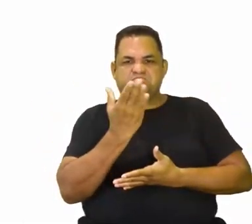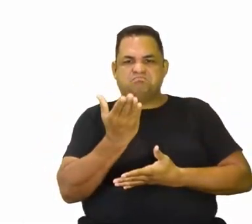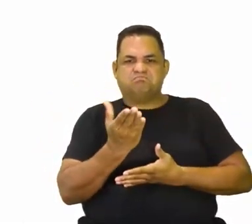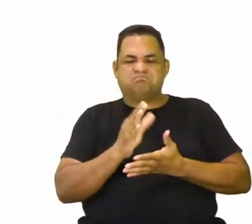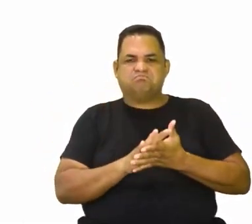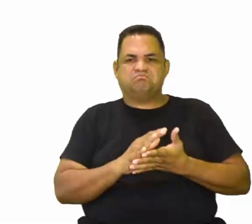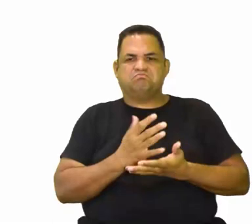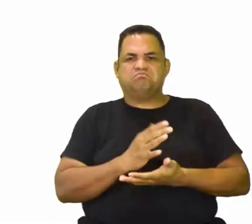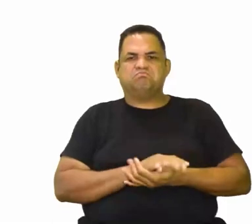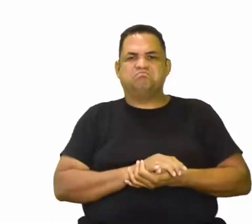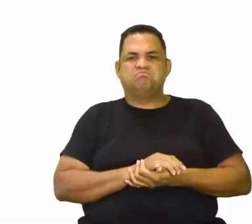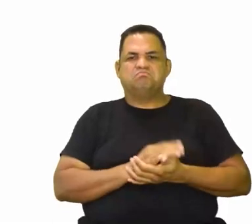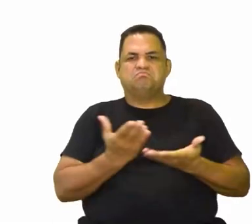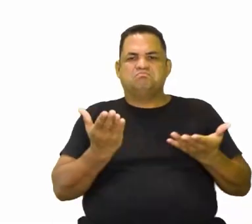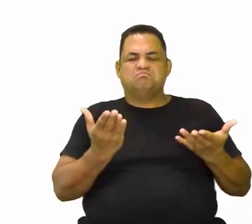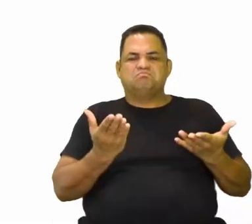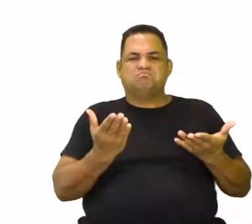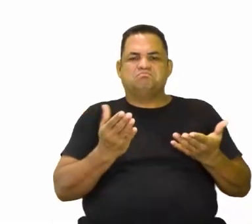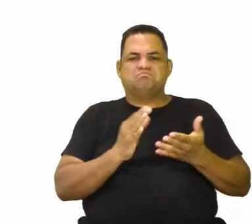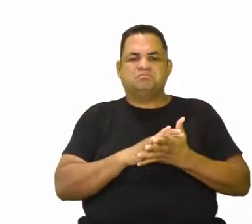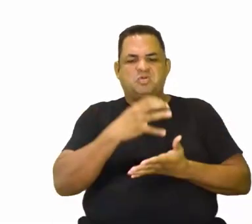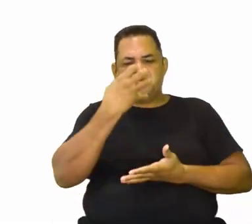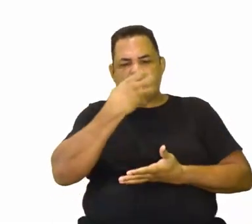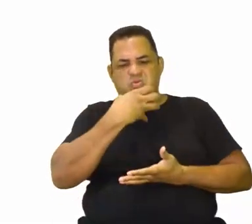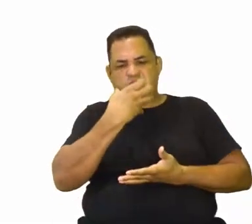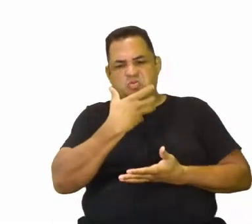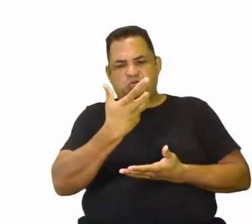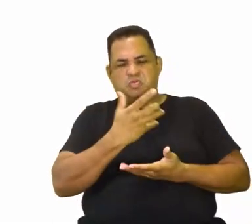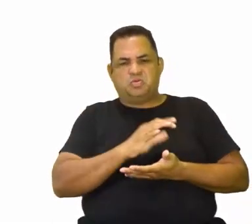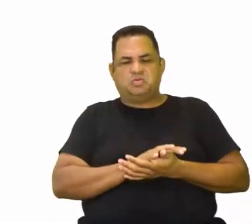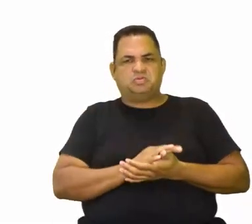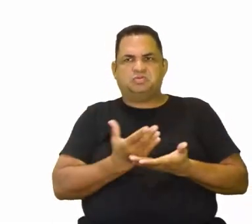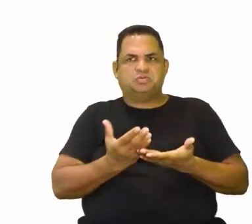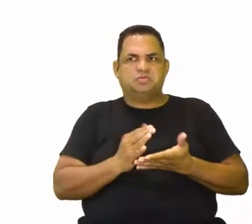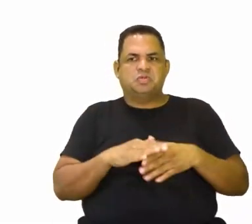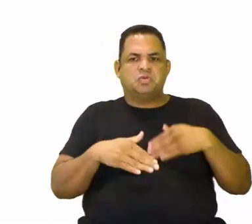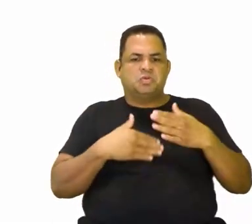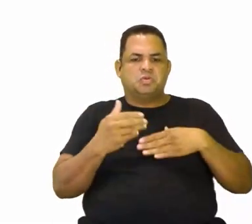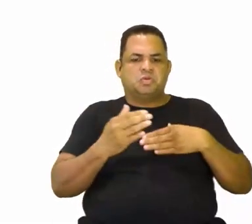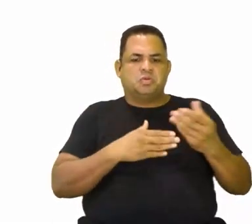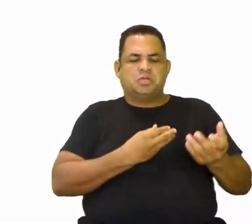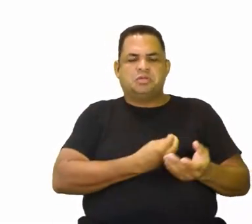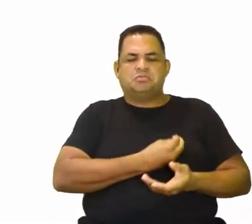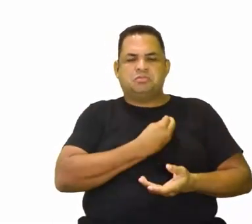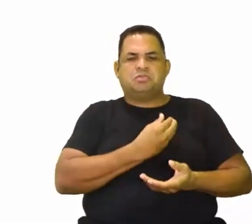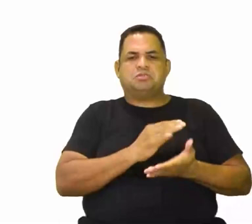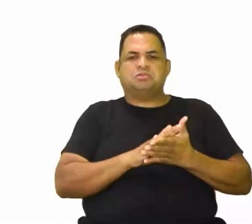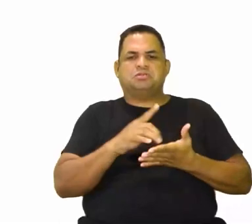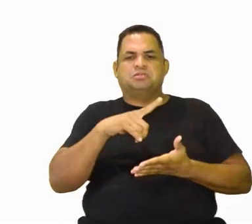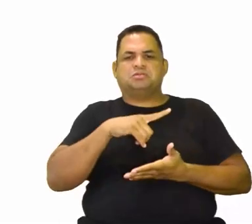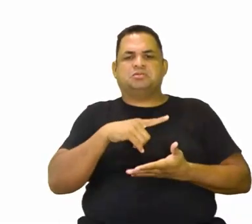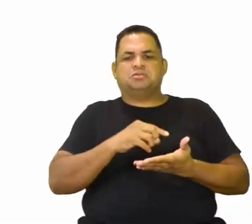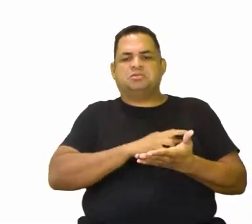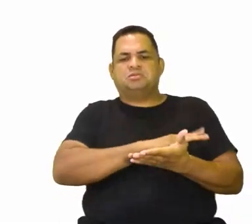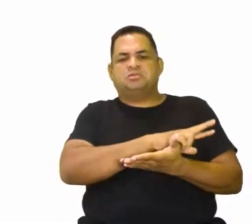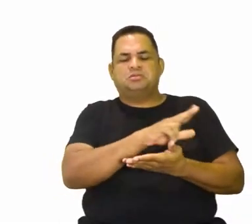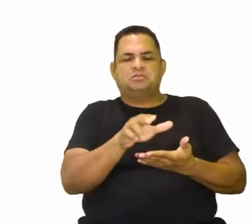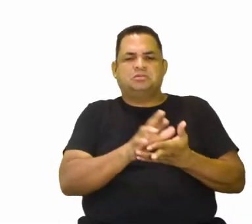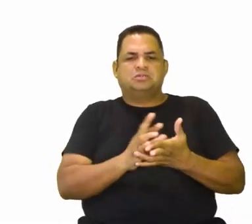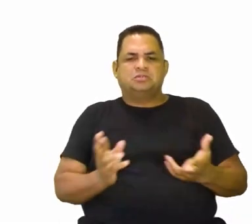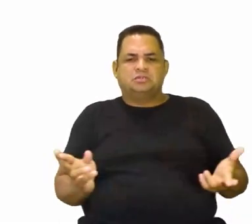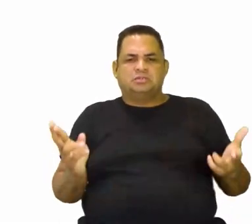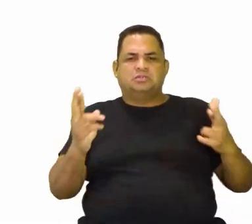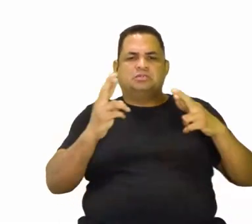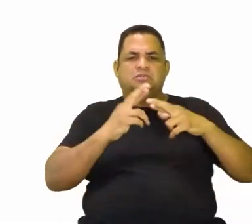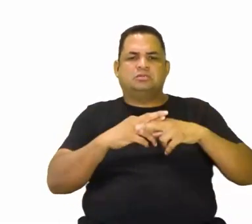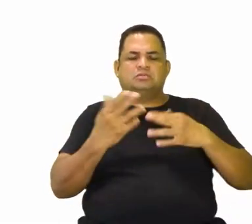qualquer tipo de ser, fruta ou um ser vivo, ele vai estar ali ocorrendo várias reações